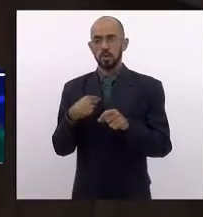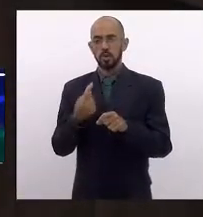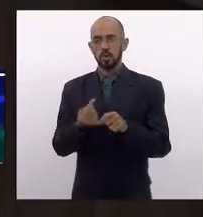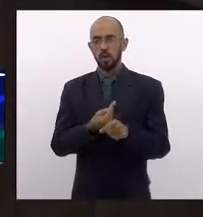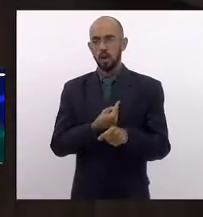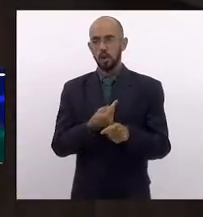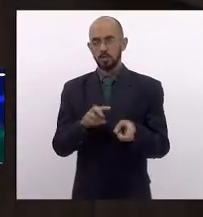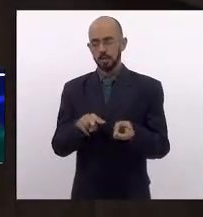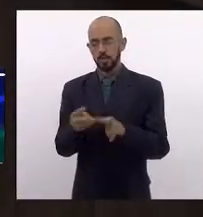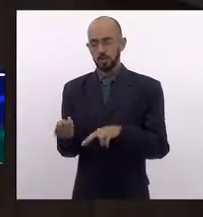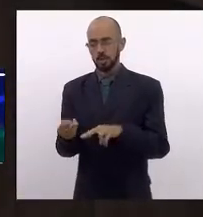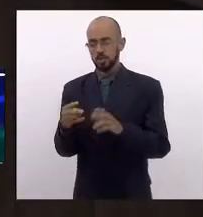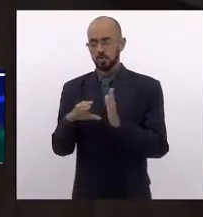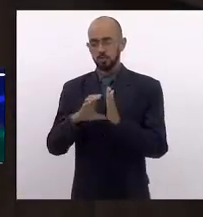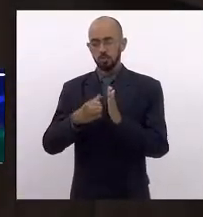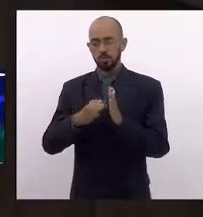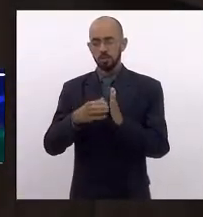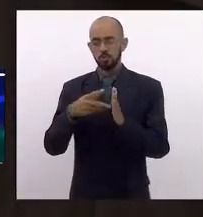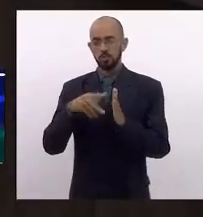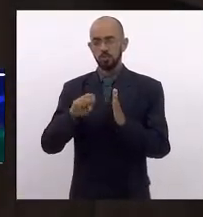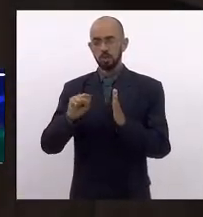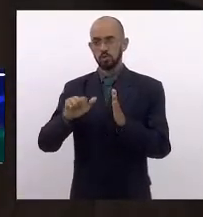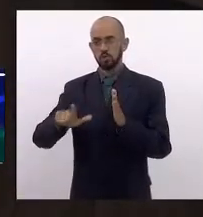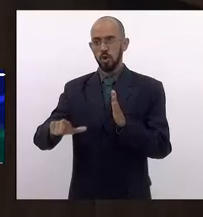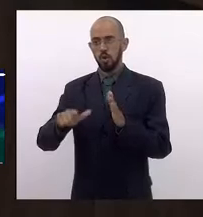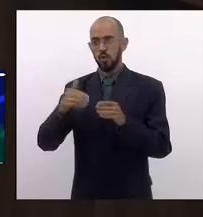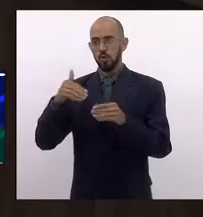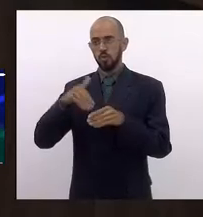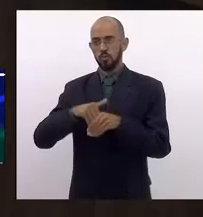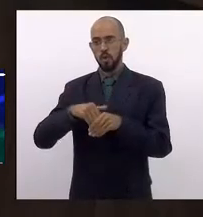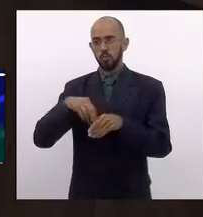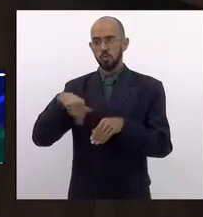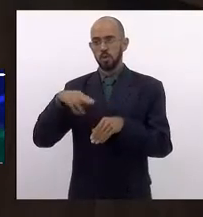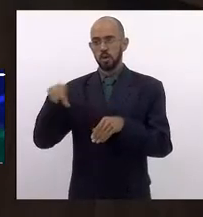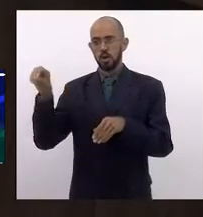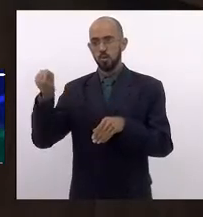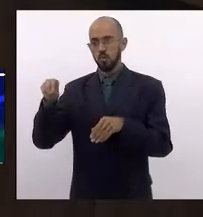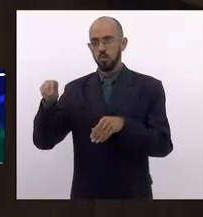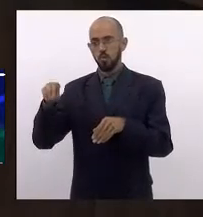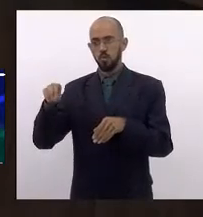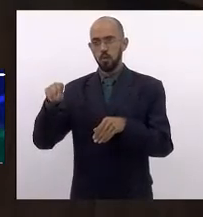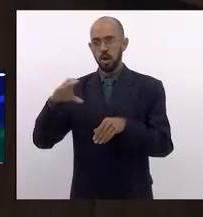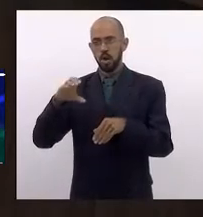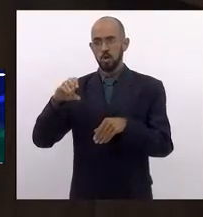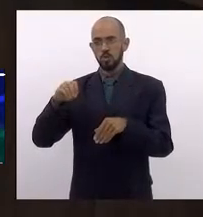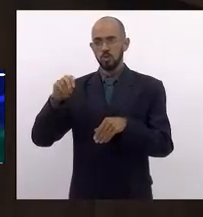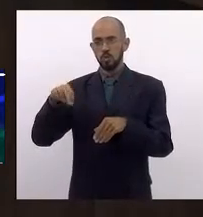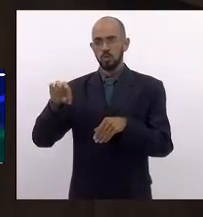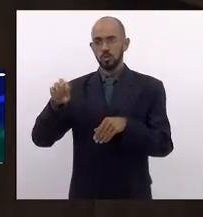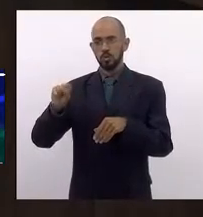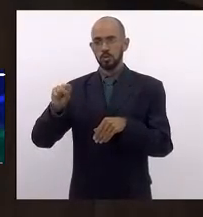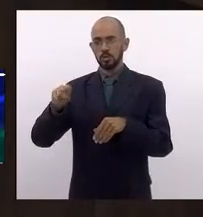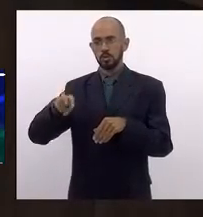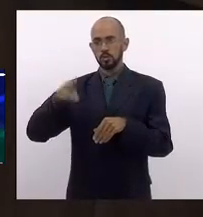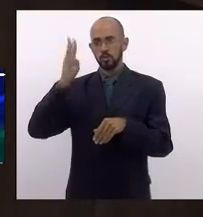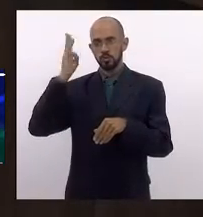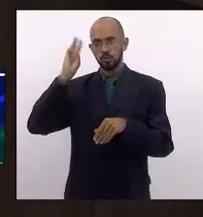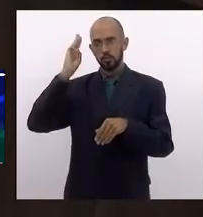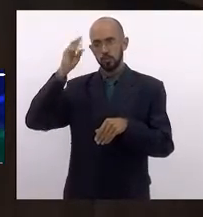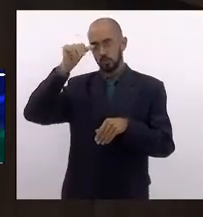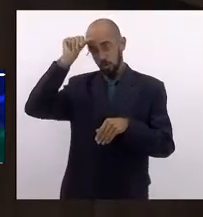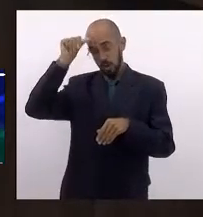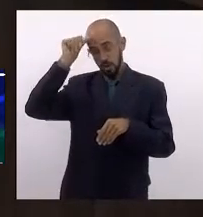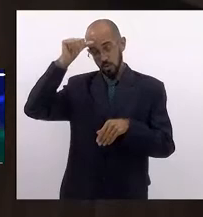encaminha pela bancada do PSOL o voto contrário as contas de Wilson Vi seu